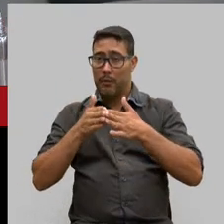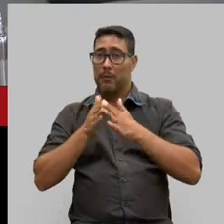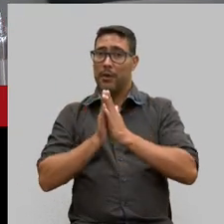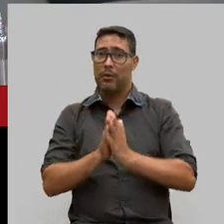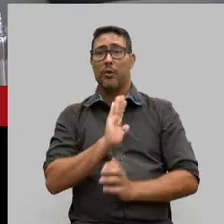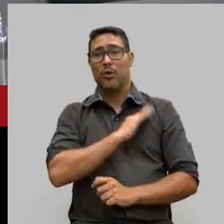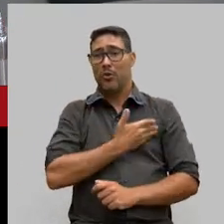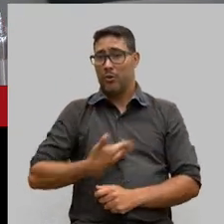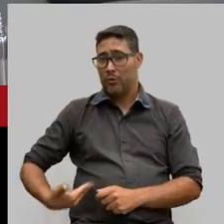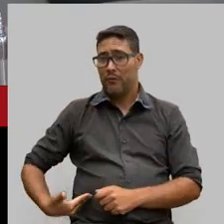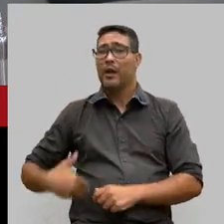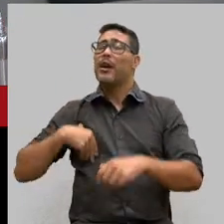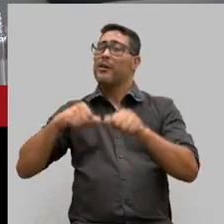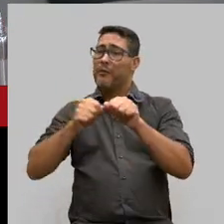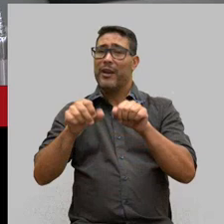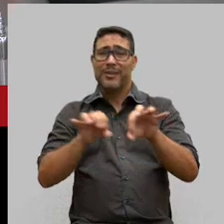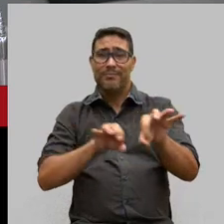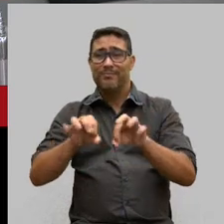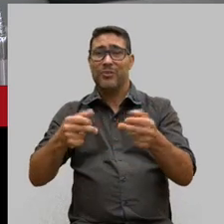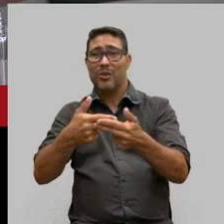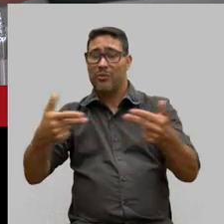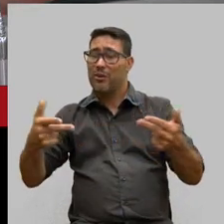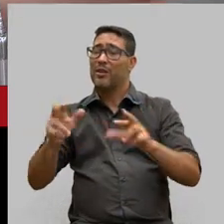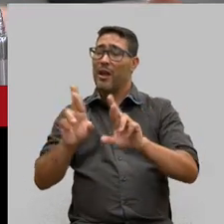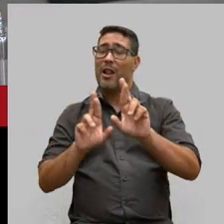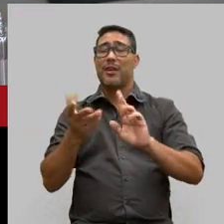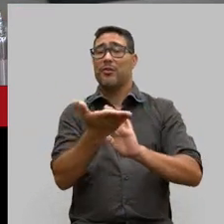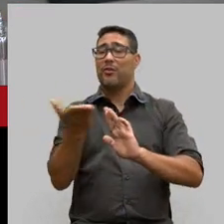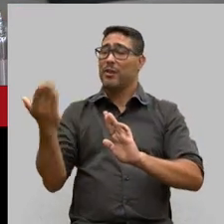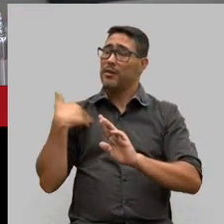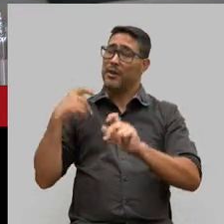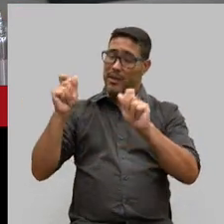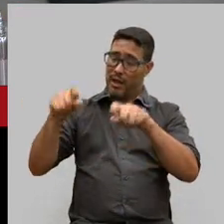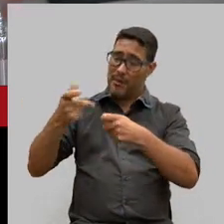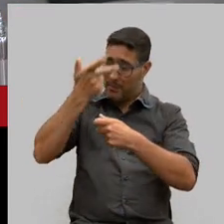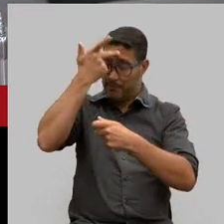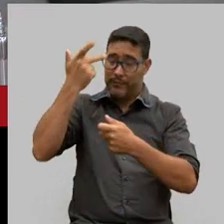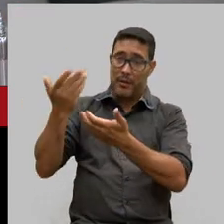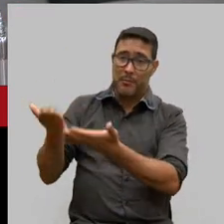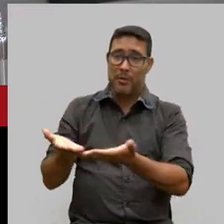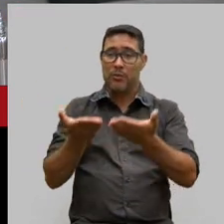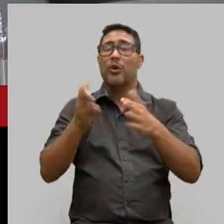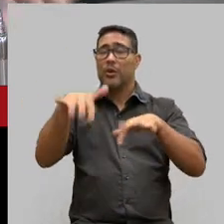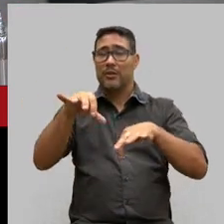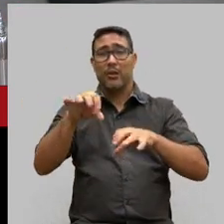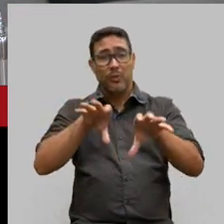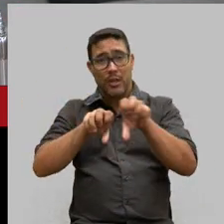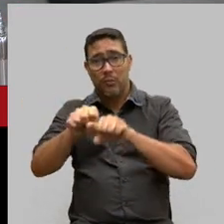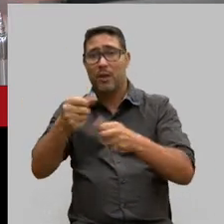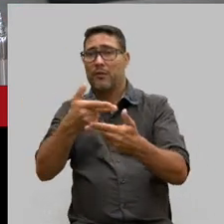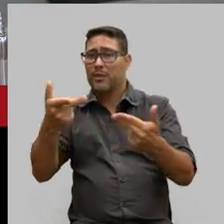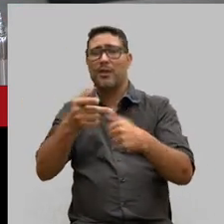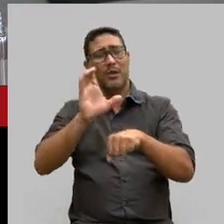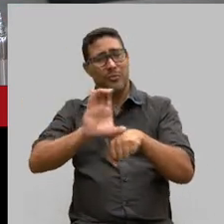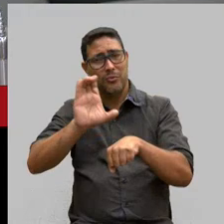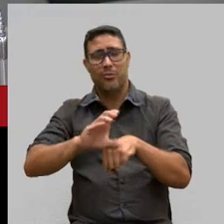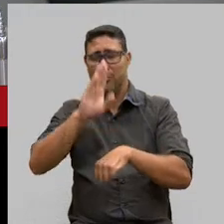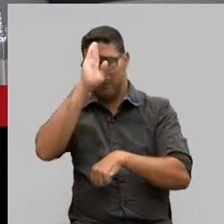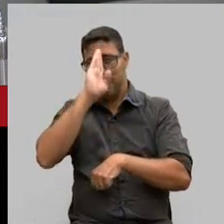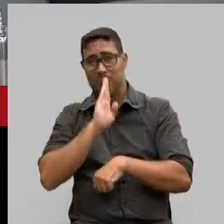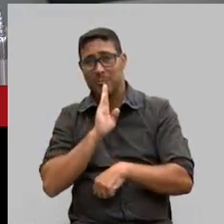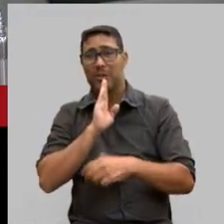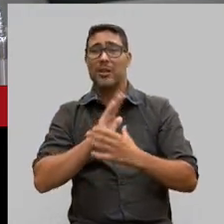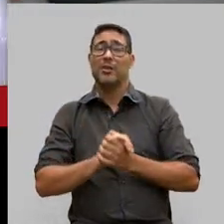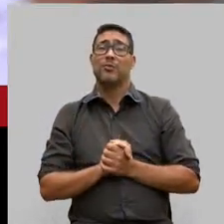faça alguma coisa em relação a isso para dispor para essas pessoas que estão se qualificando cursos gratuitos